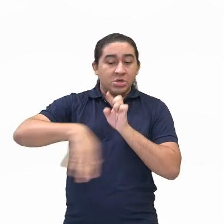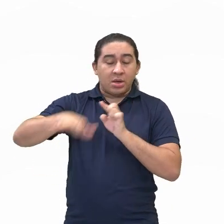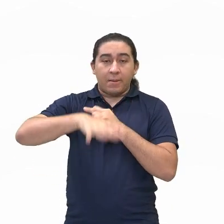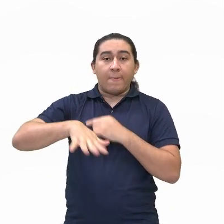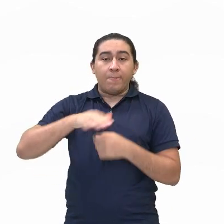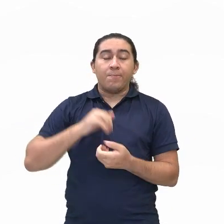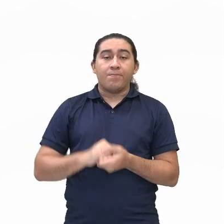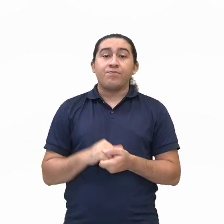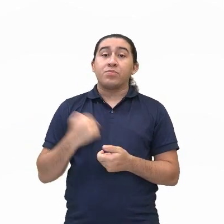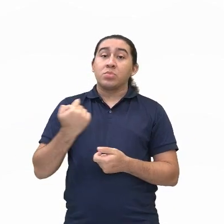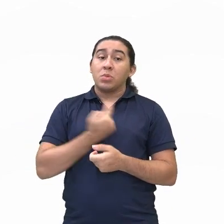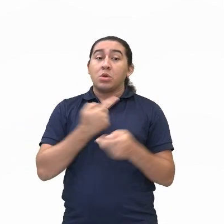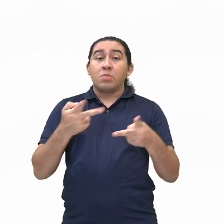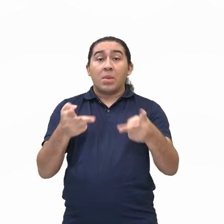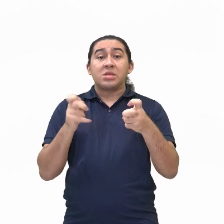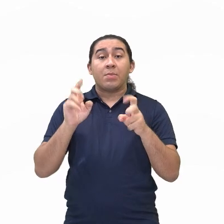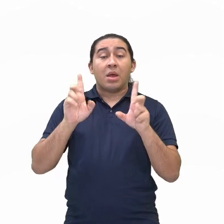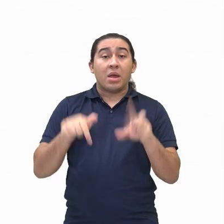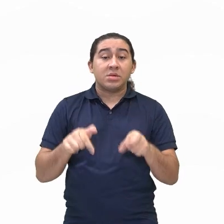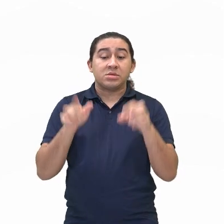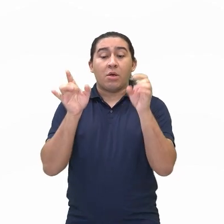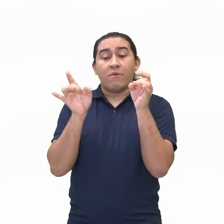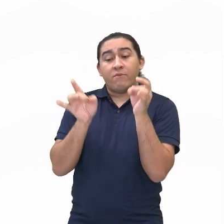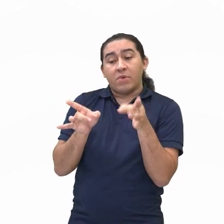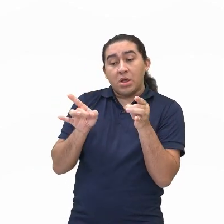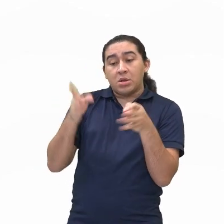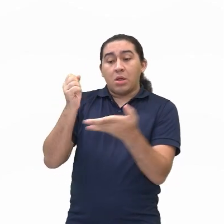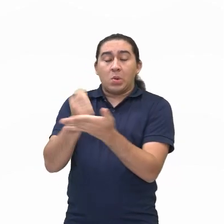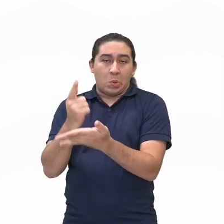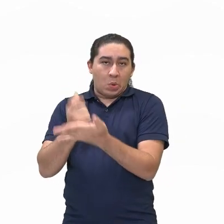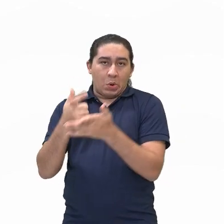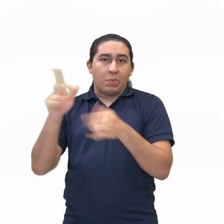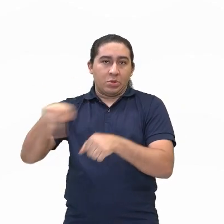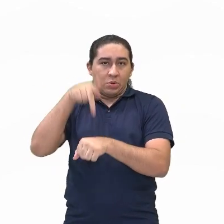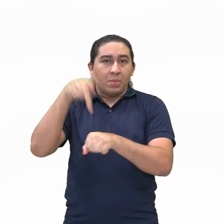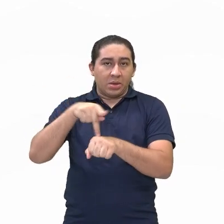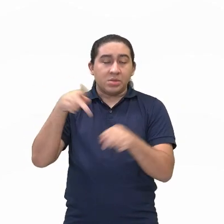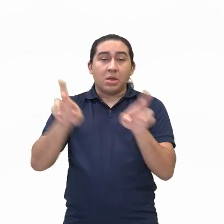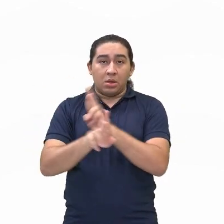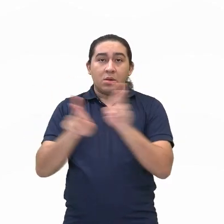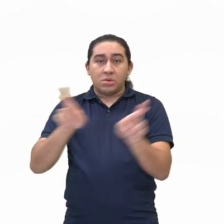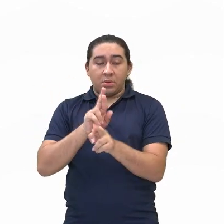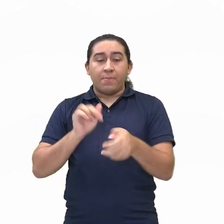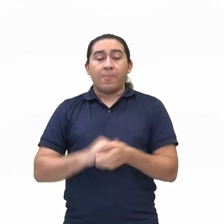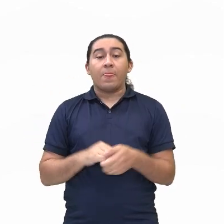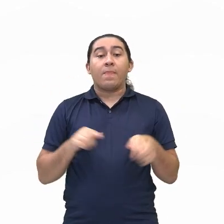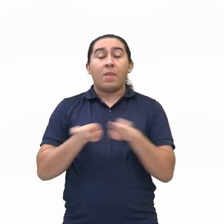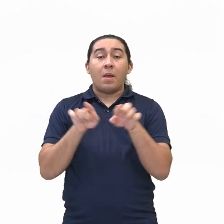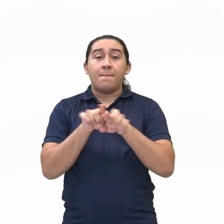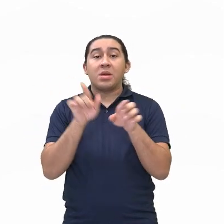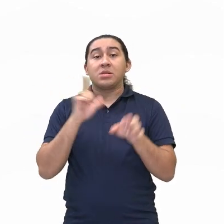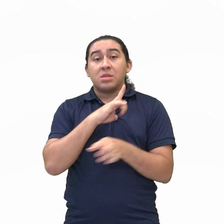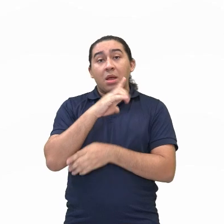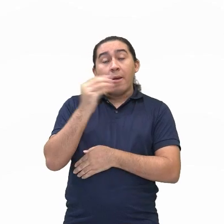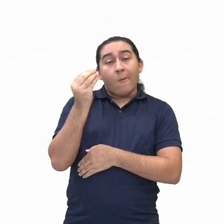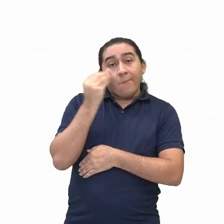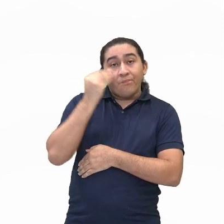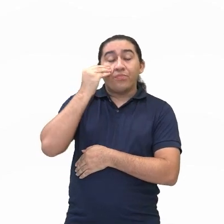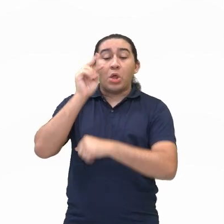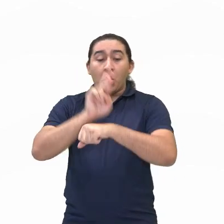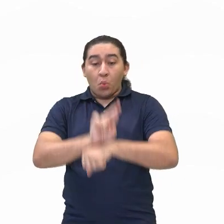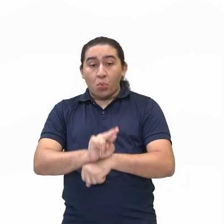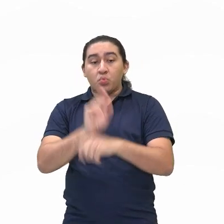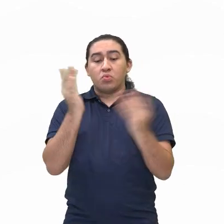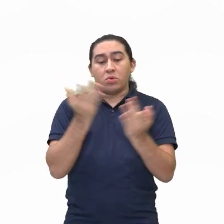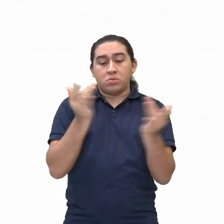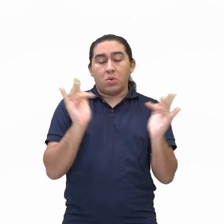gente observa essa comercialização entre os países, esse acesso a recursos que hoje em dia acaba